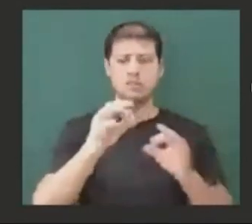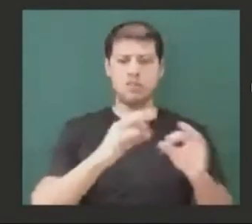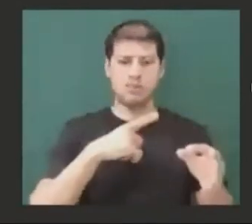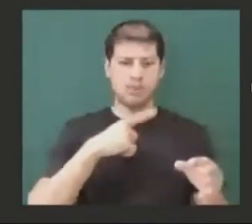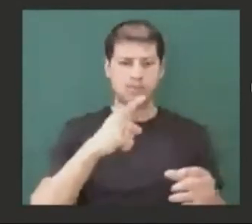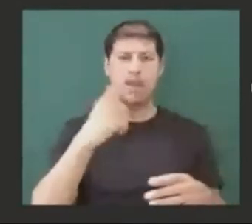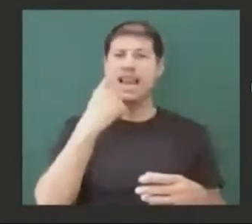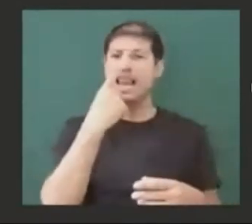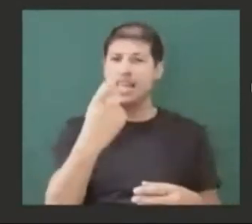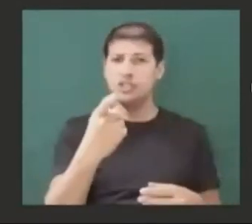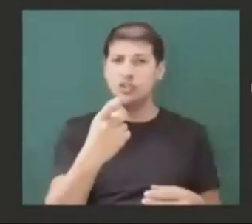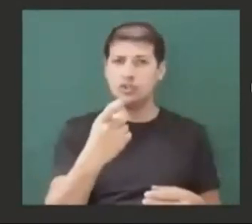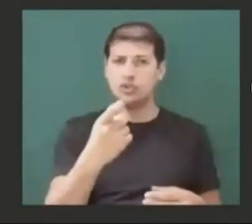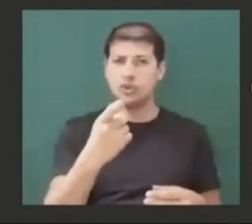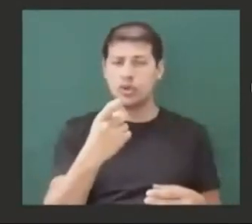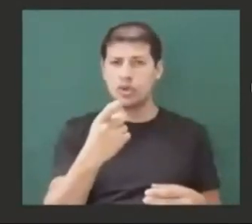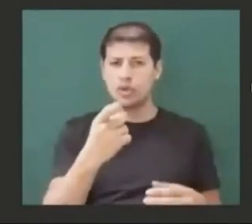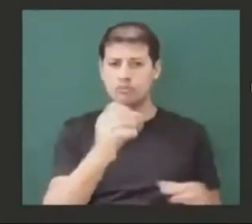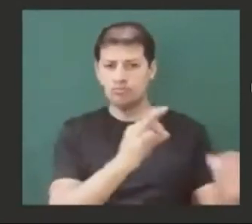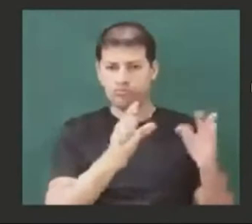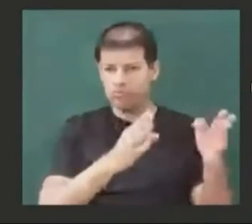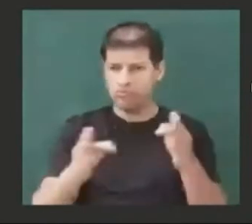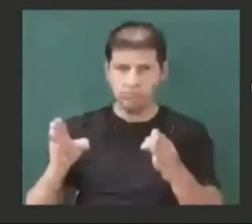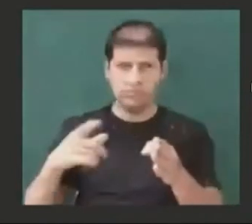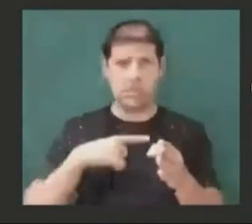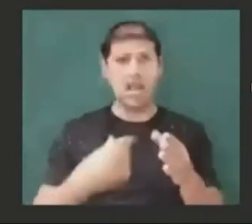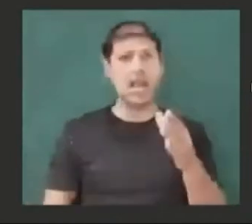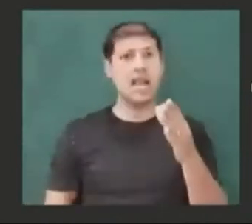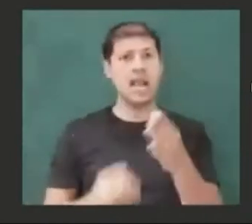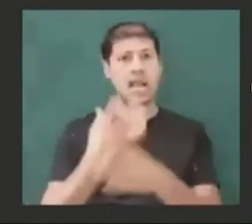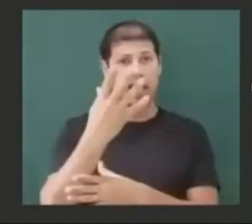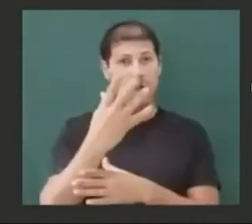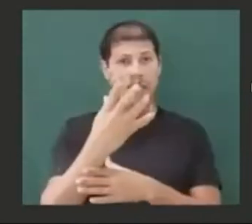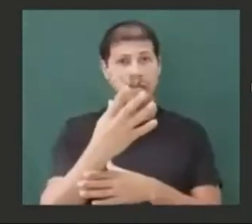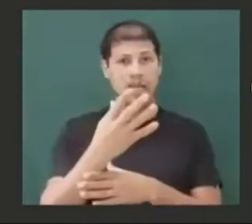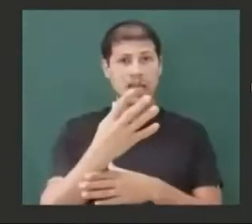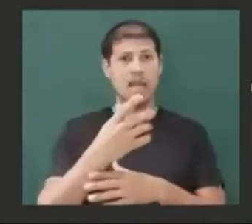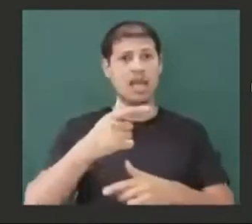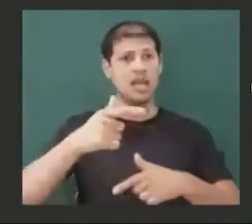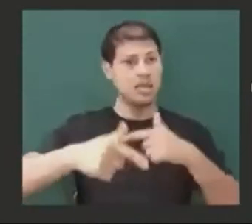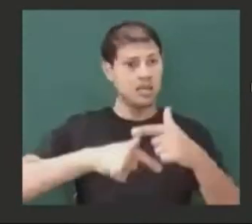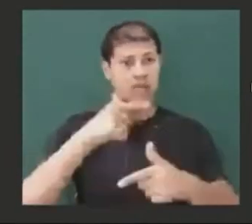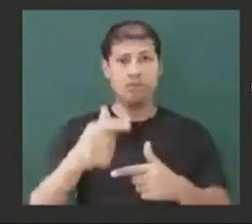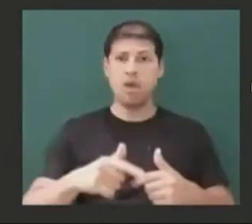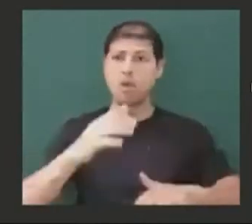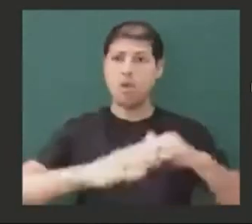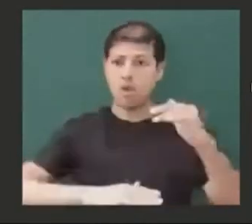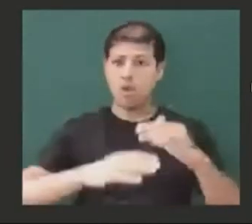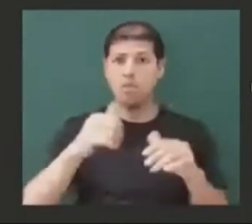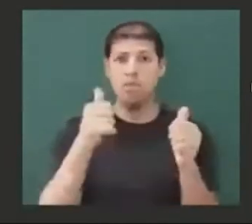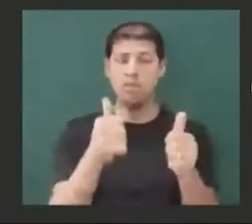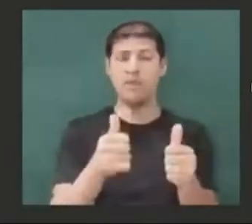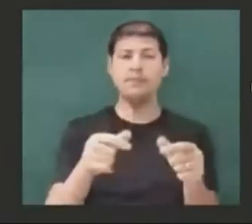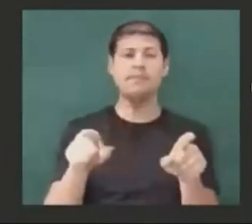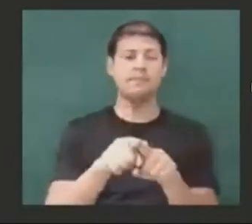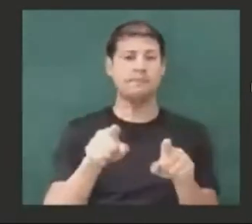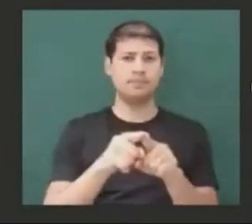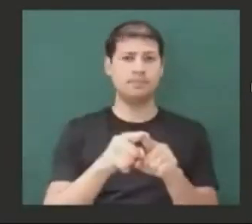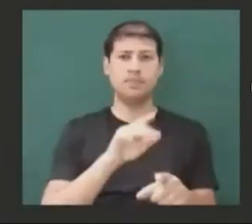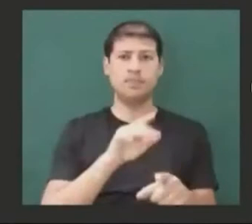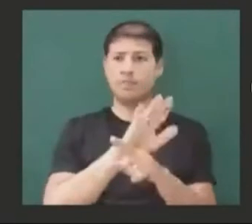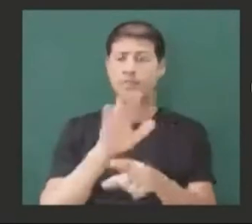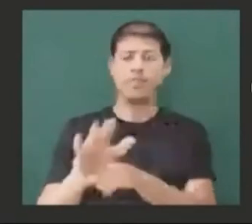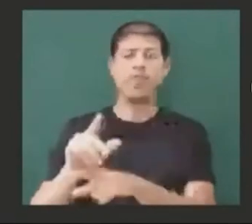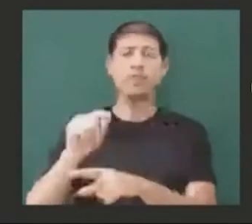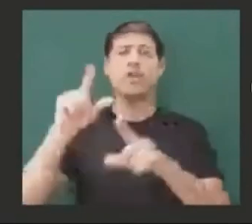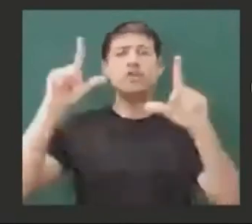de lixo criam empregos verdes de qualidade, além dos benefícios conhecidos de